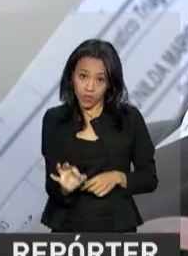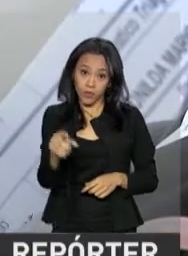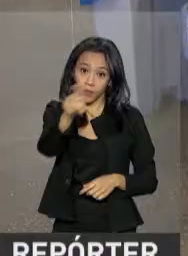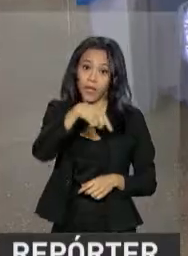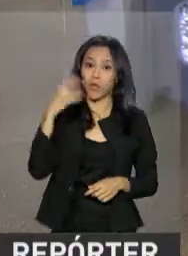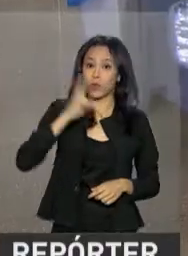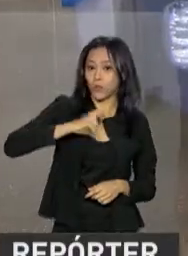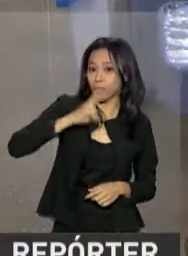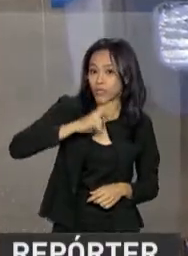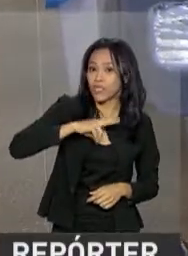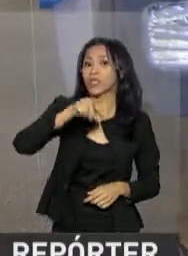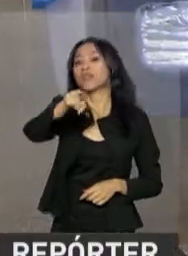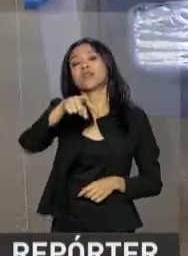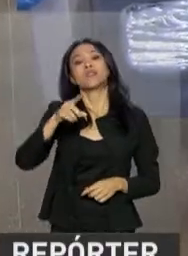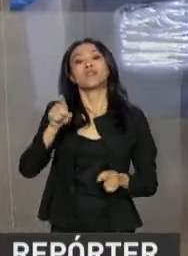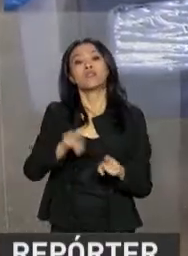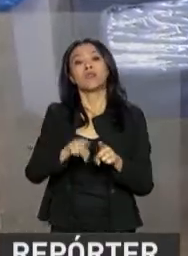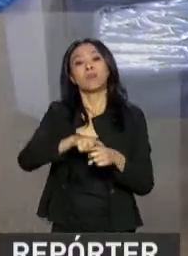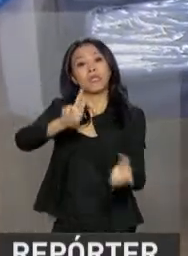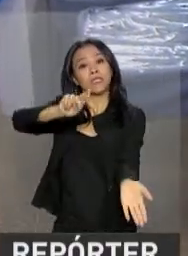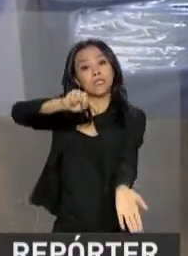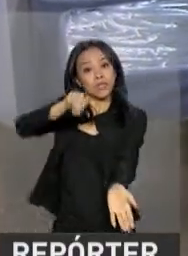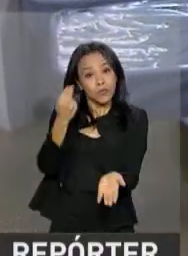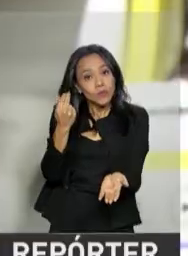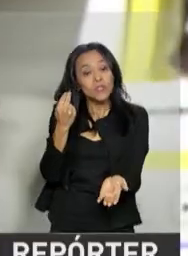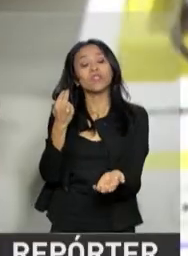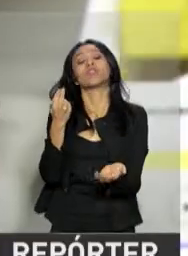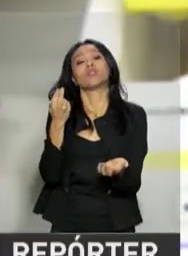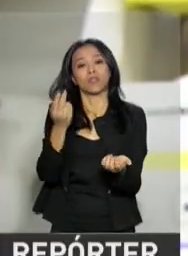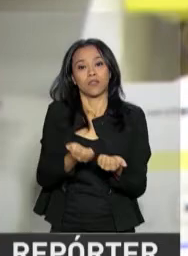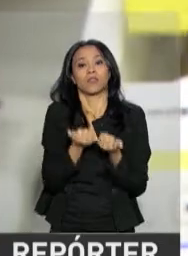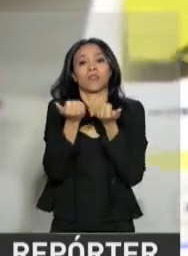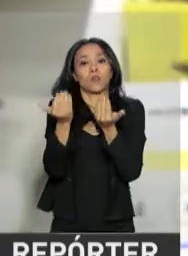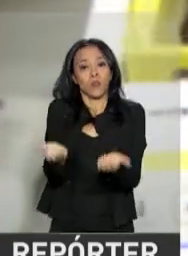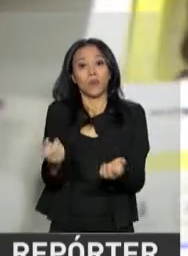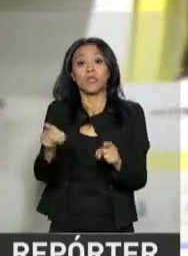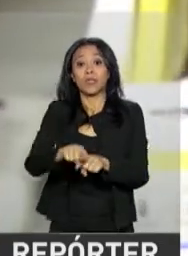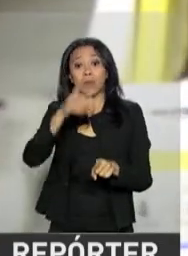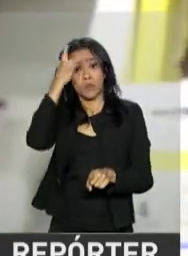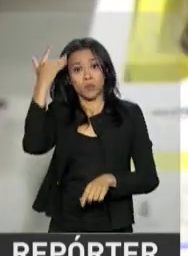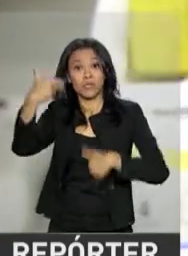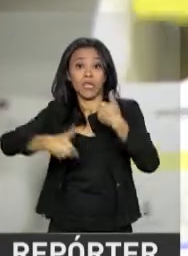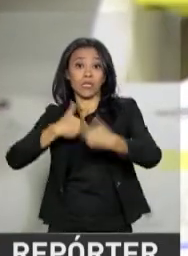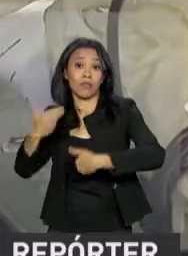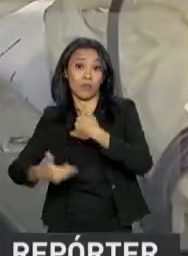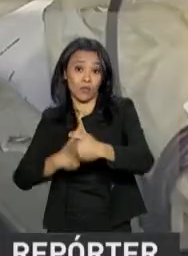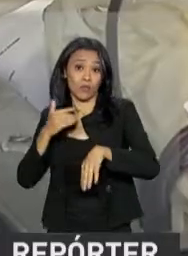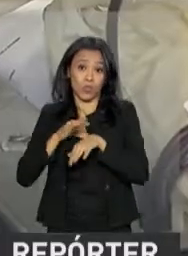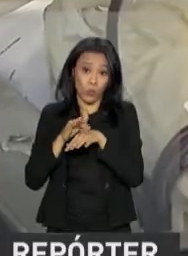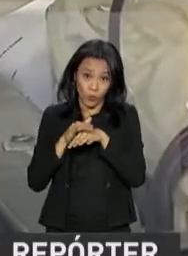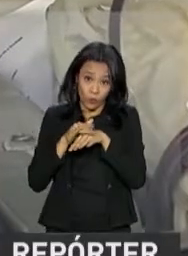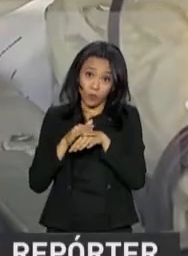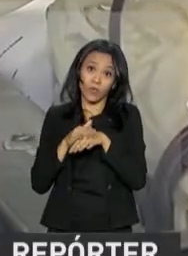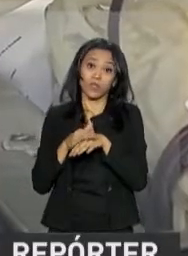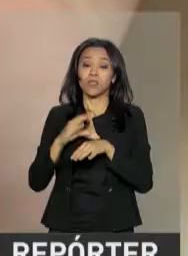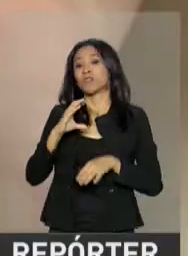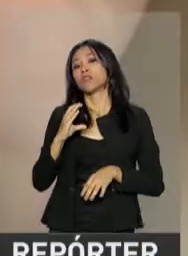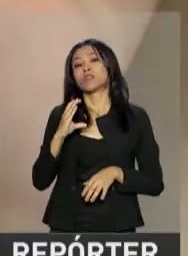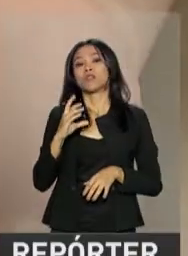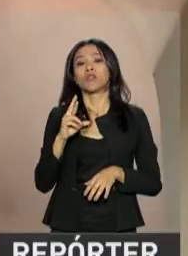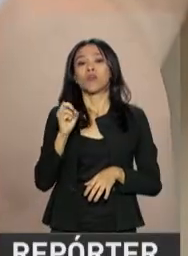urgência realização de cirurgias de grande porte e tratamento de pessoas com doenças crônicas para 2018